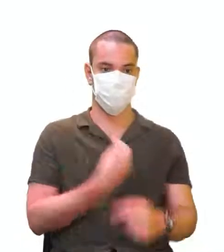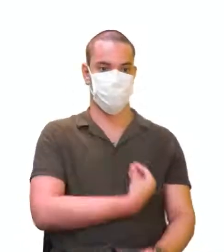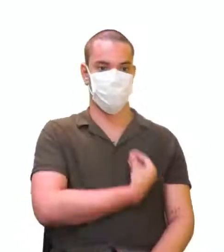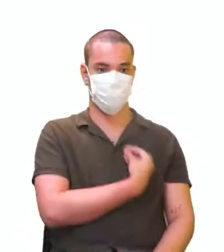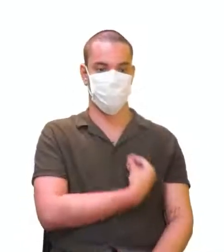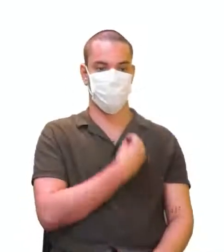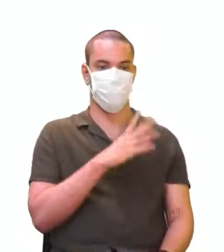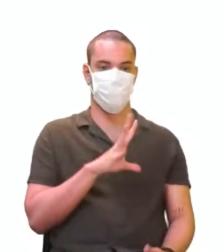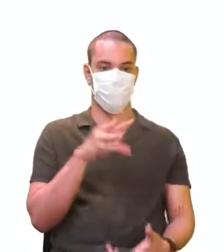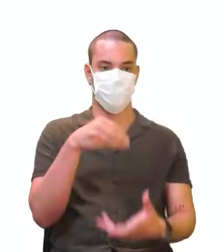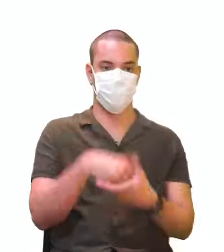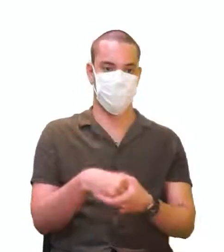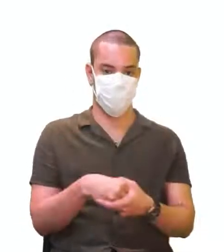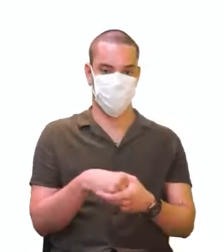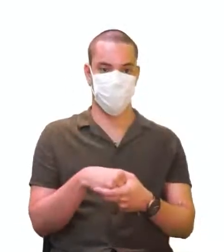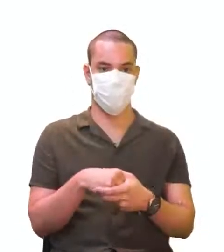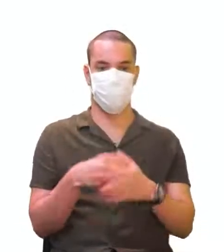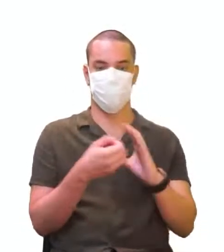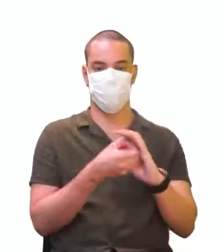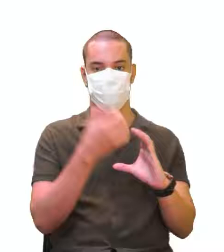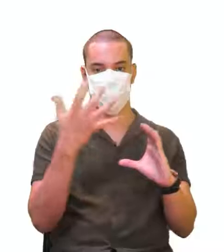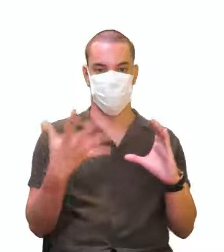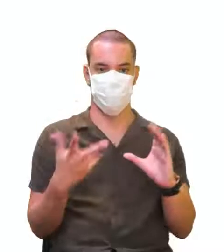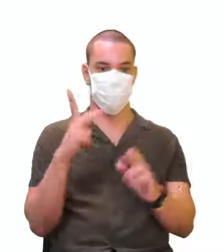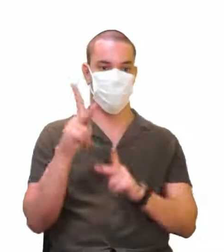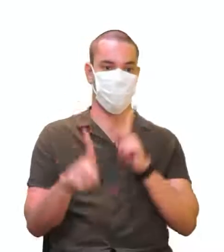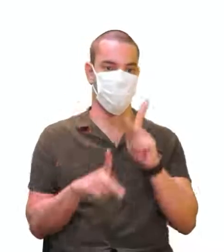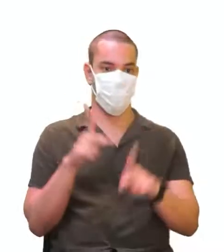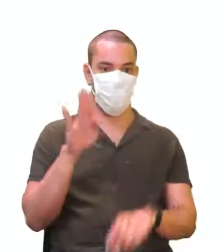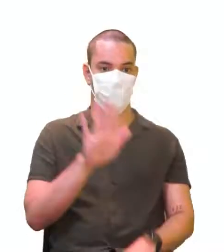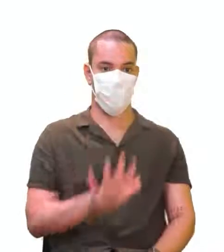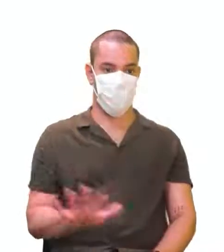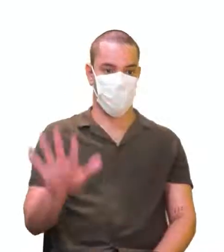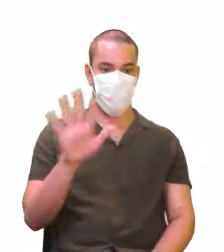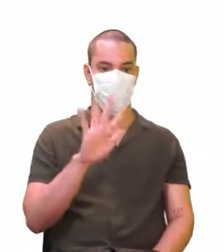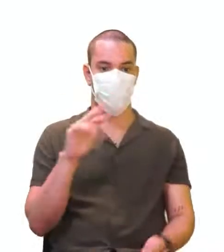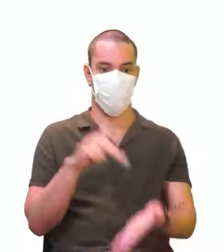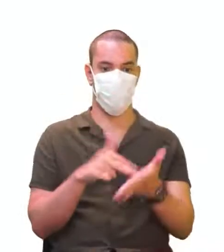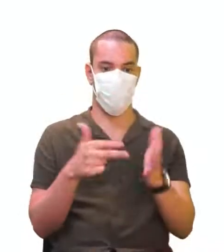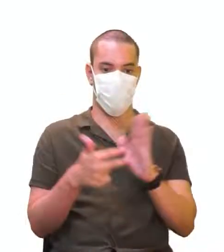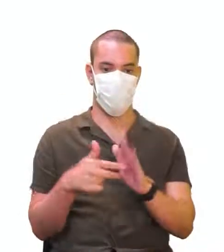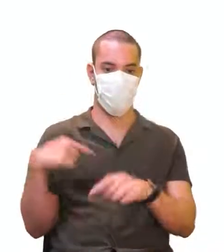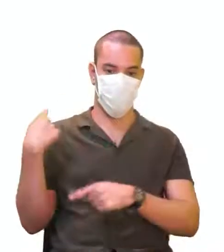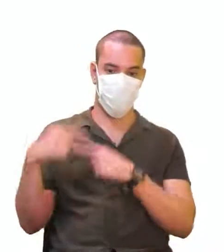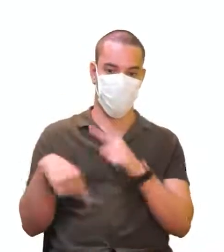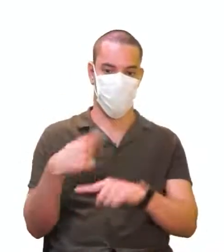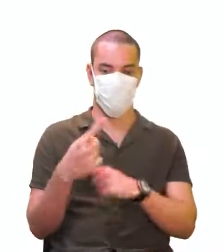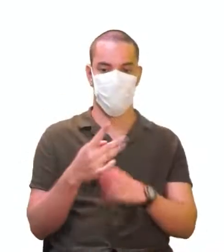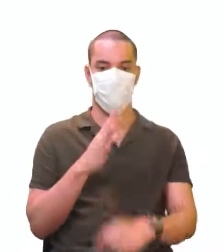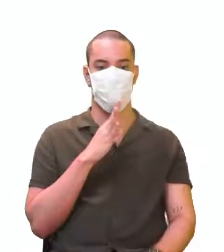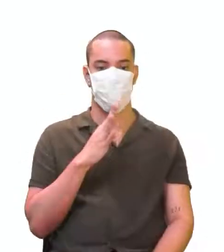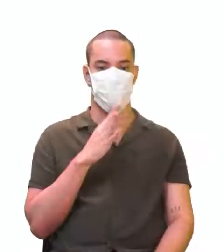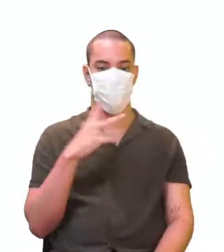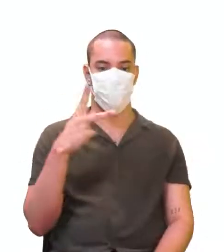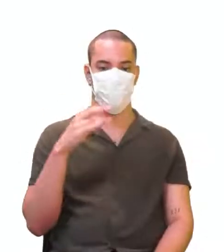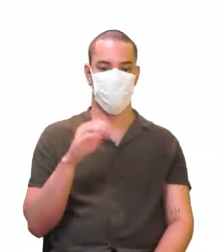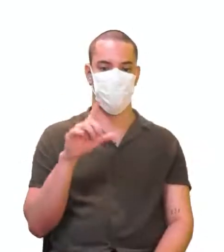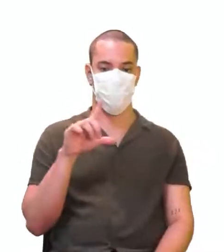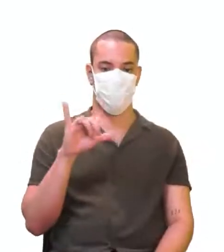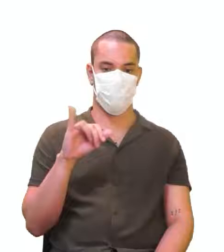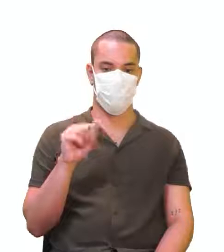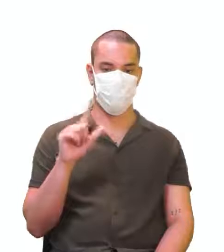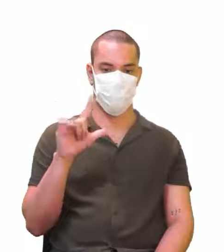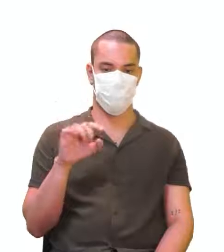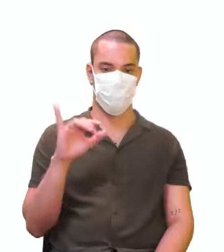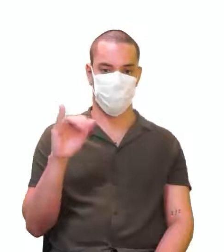na determinação de um determinado caráter na população, que é o tipo da herança, que é a polialelia, tá?